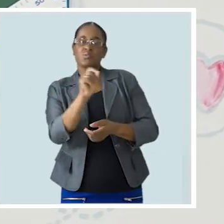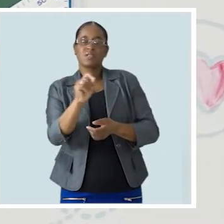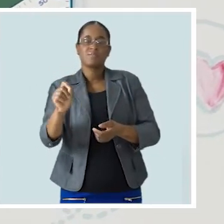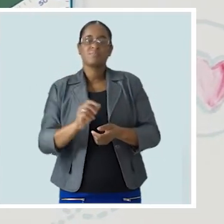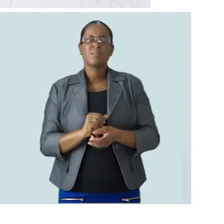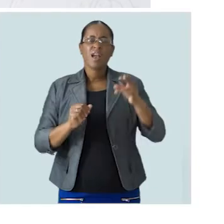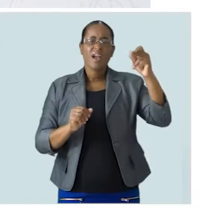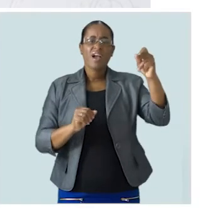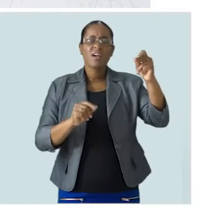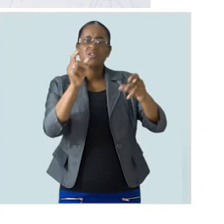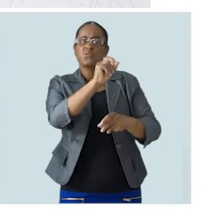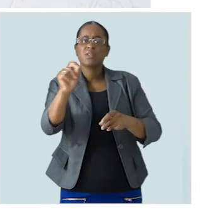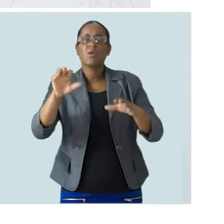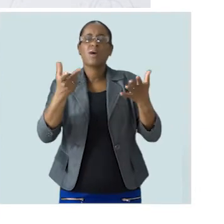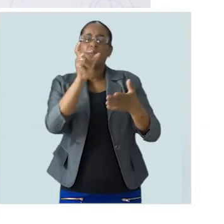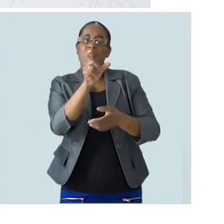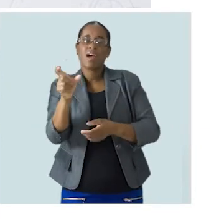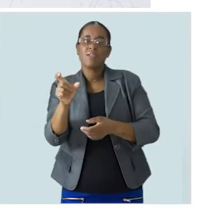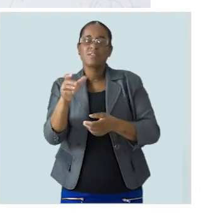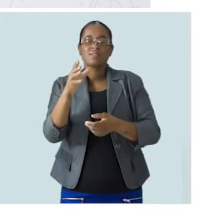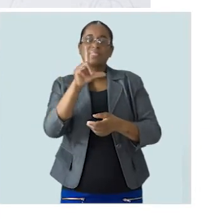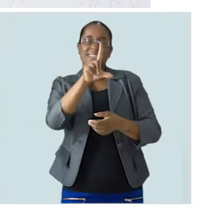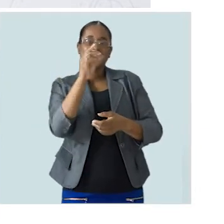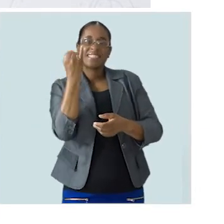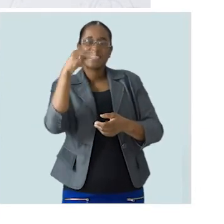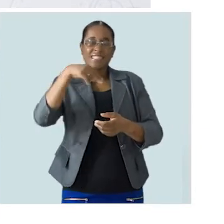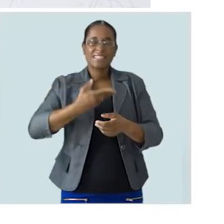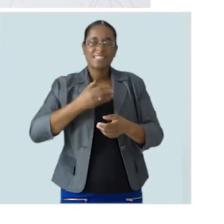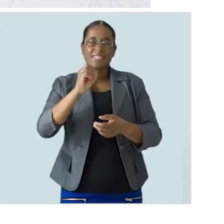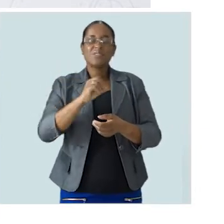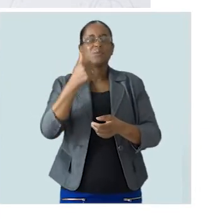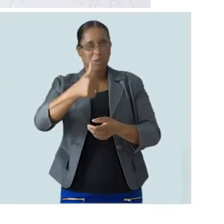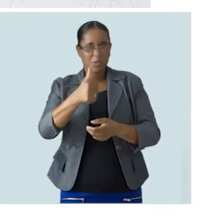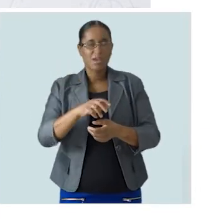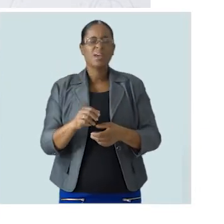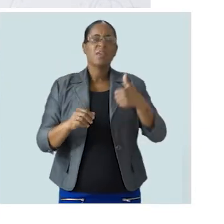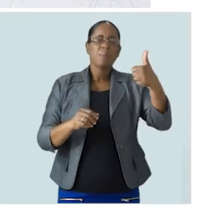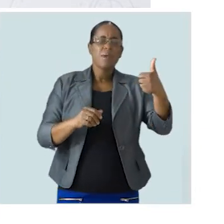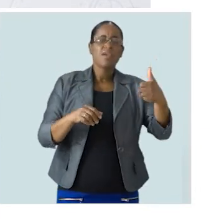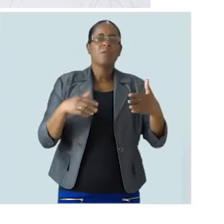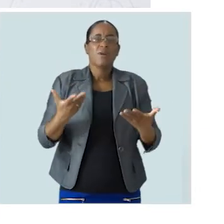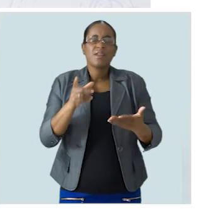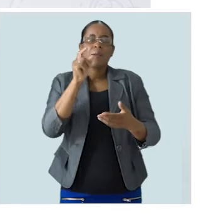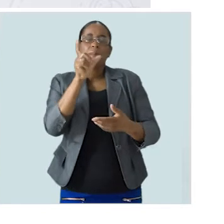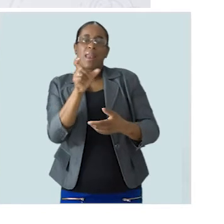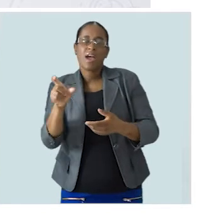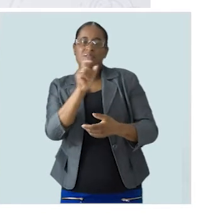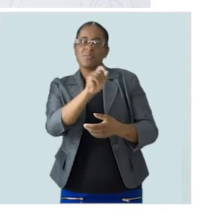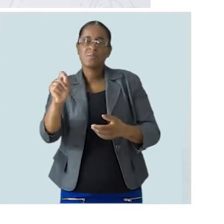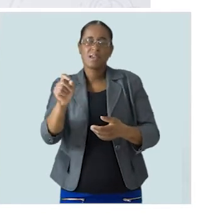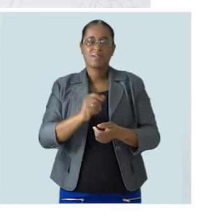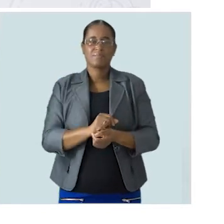sublinharam a palavra lindo. Muito bem. E na linha B? A